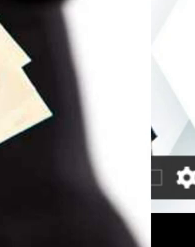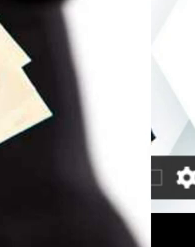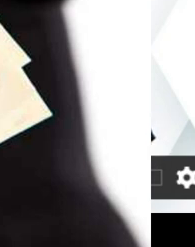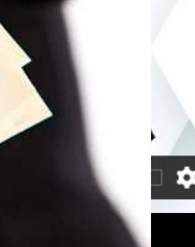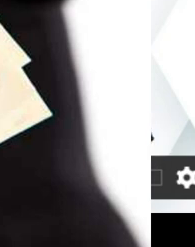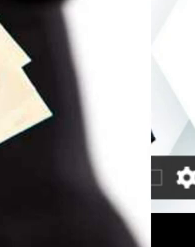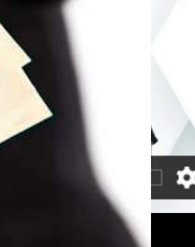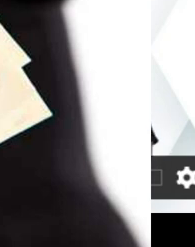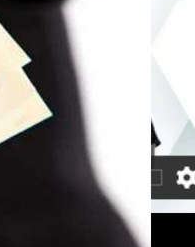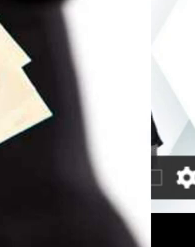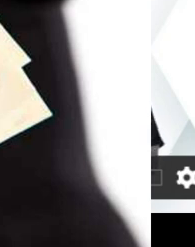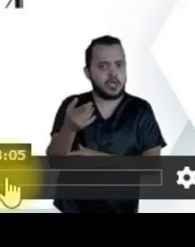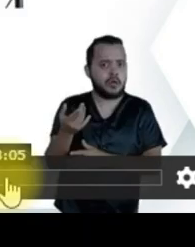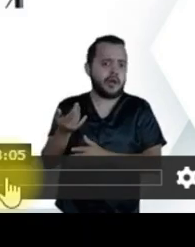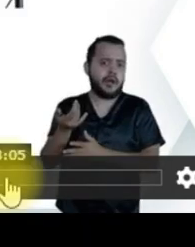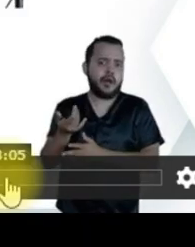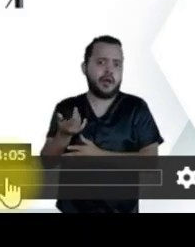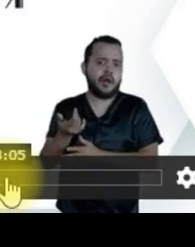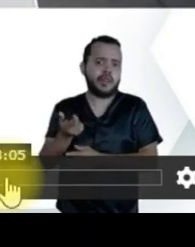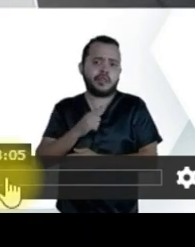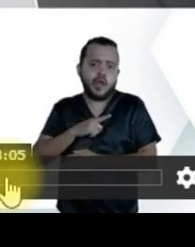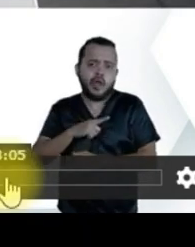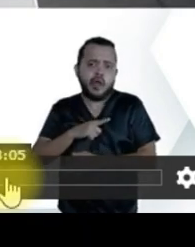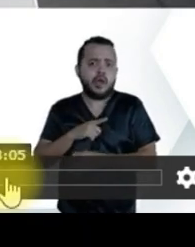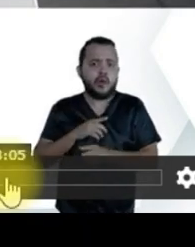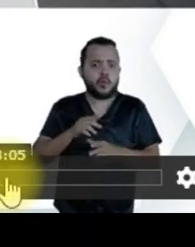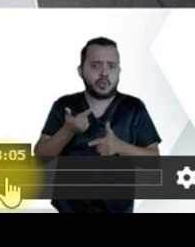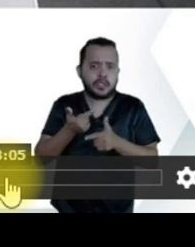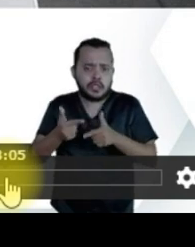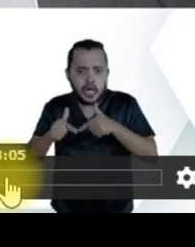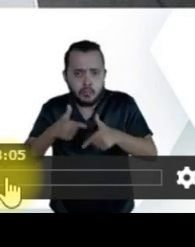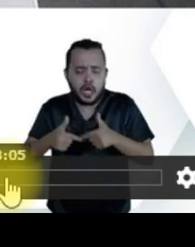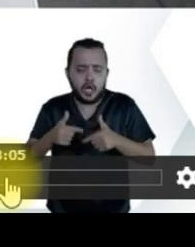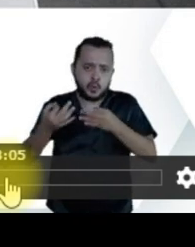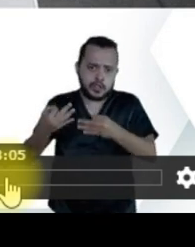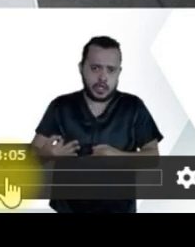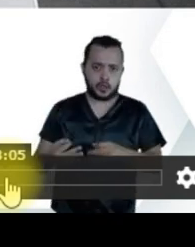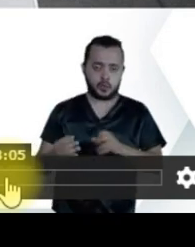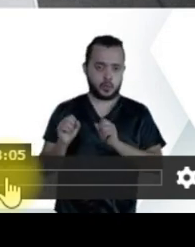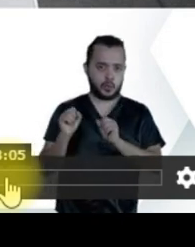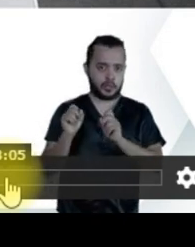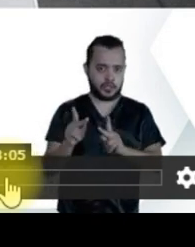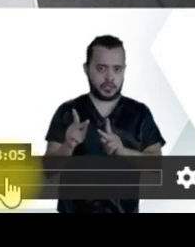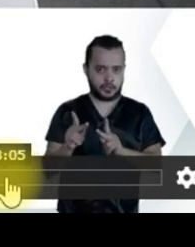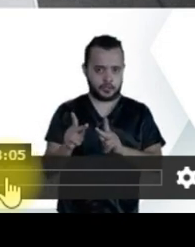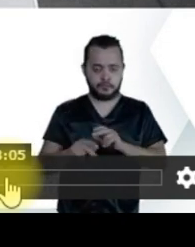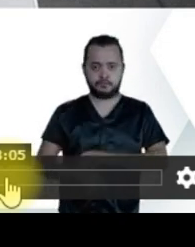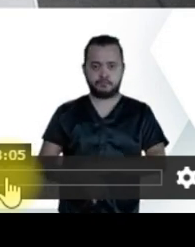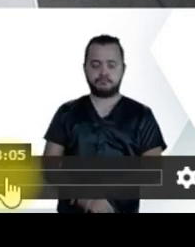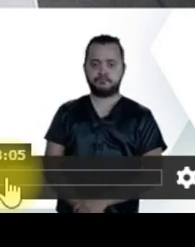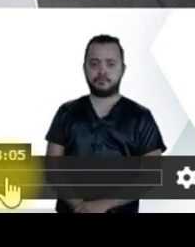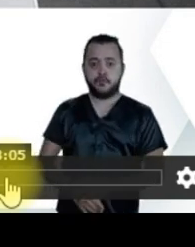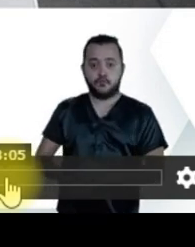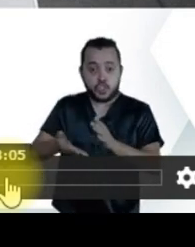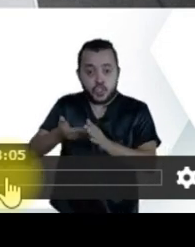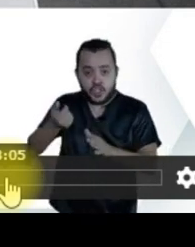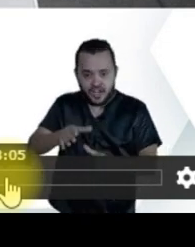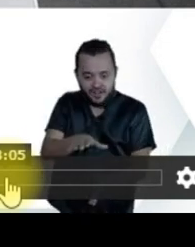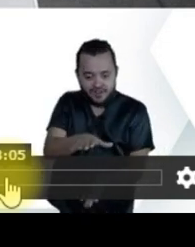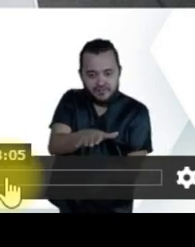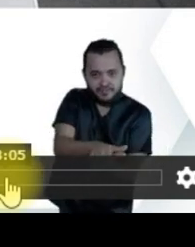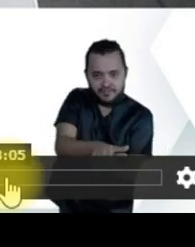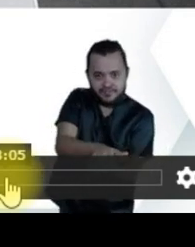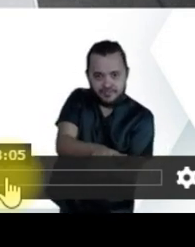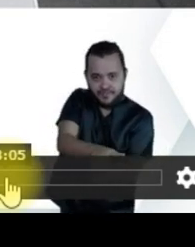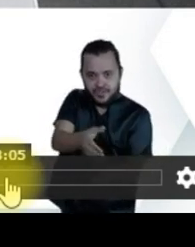tô fechando o gesso e tô fechando elétrica então to lendo muito mais dinheiro cara eu e você Fazendo